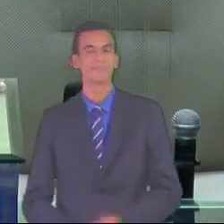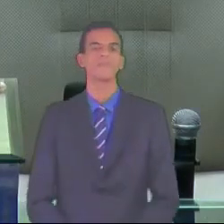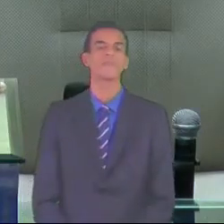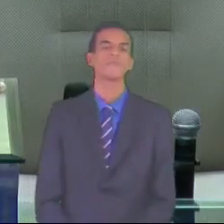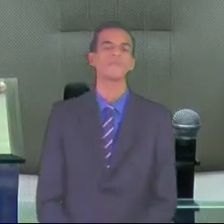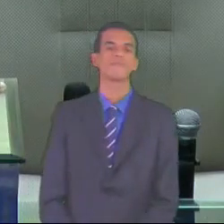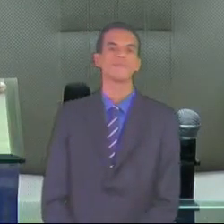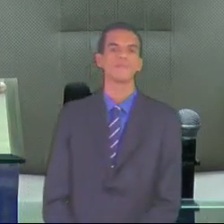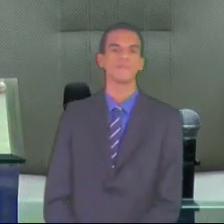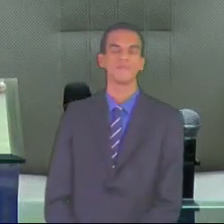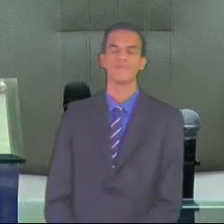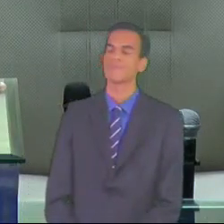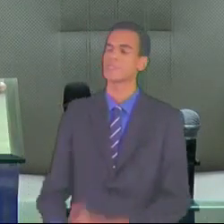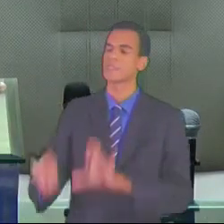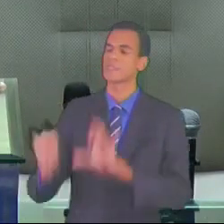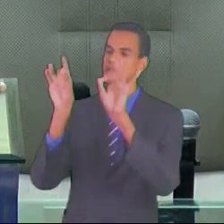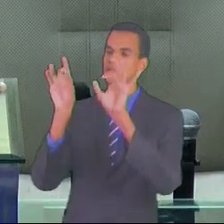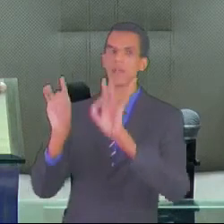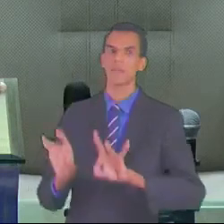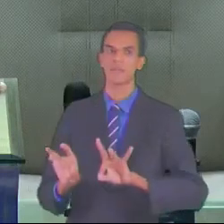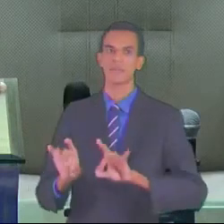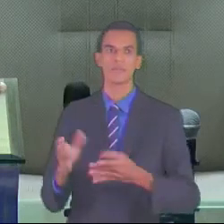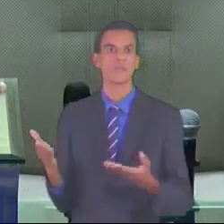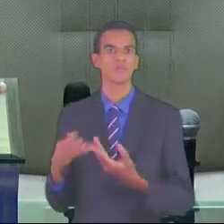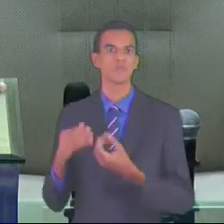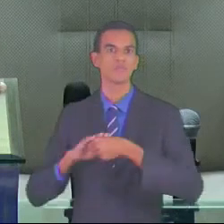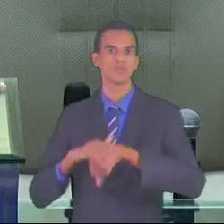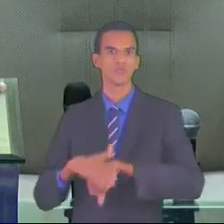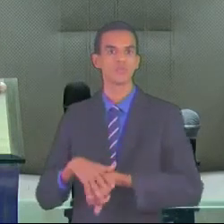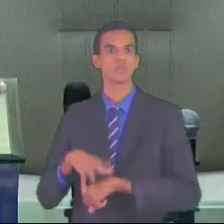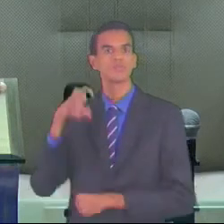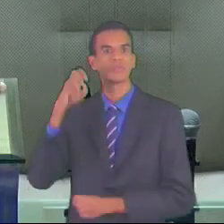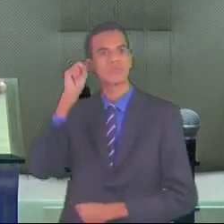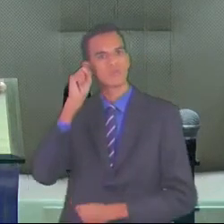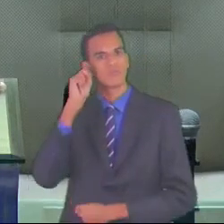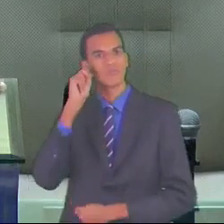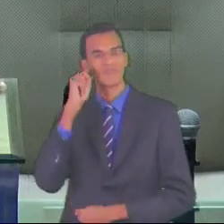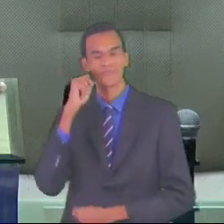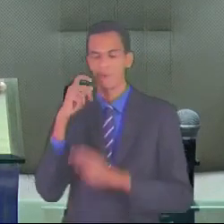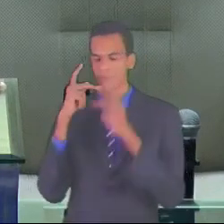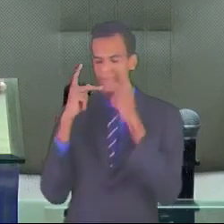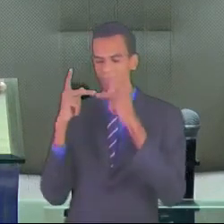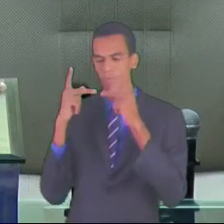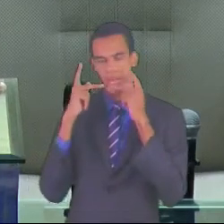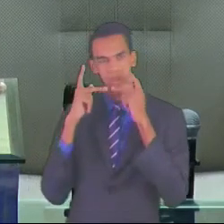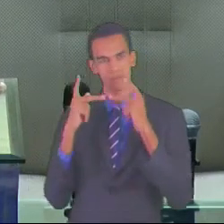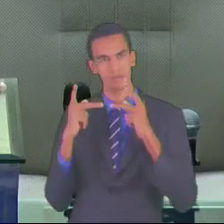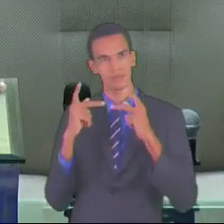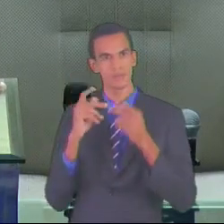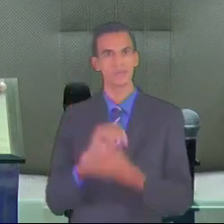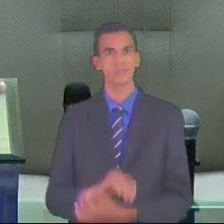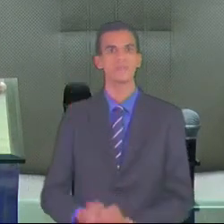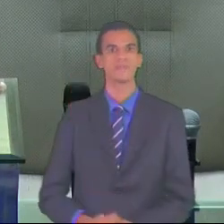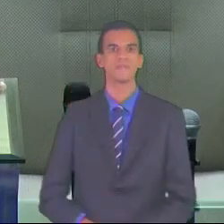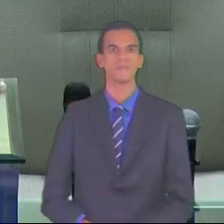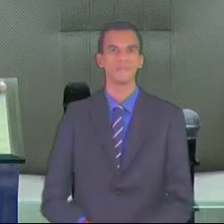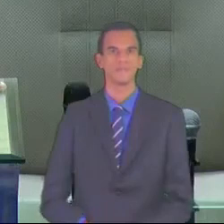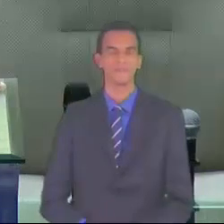Que privilégio é estarmos nesta noite para ouvirmos a palavra do Senhor.